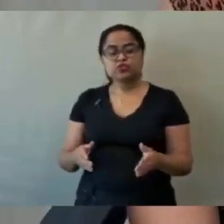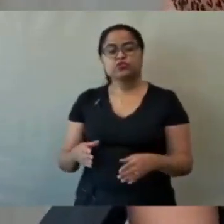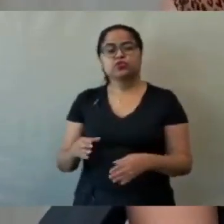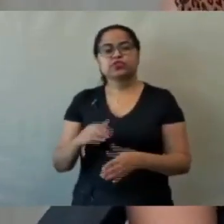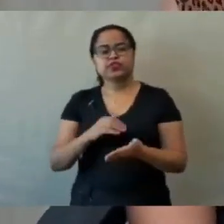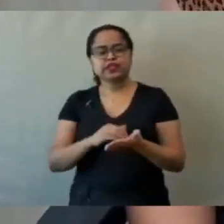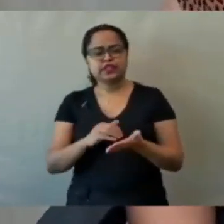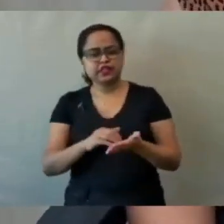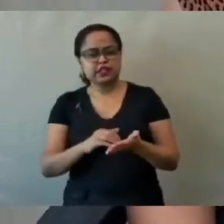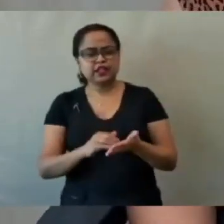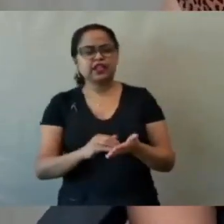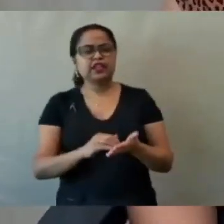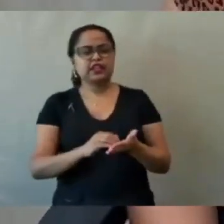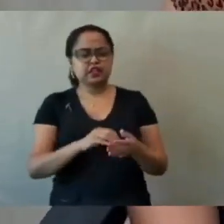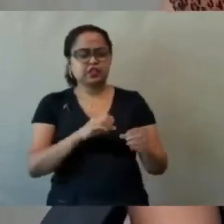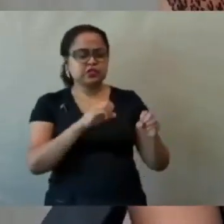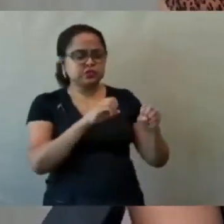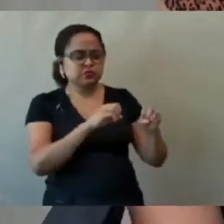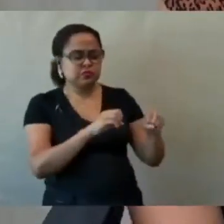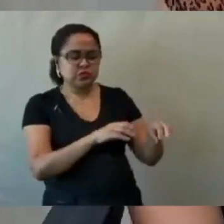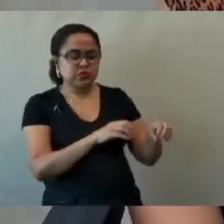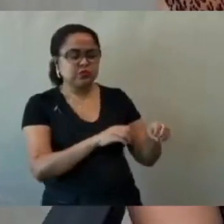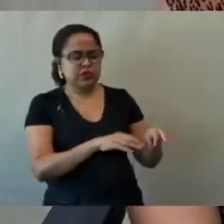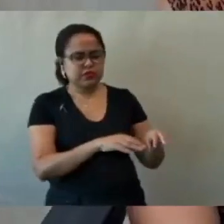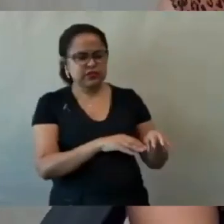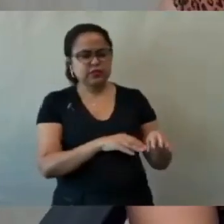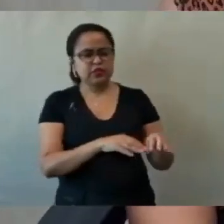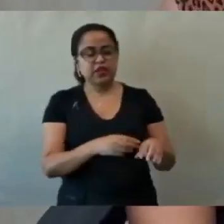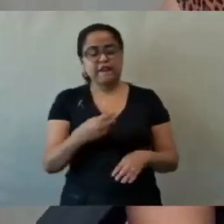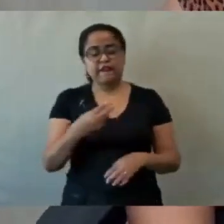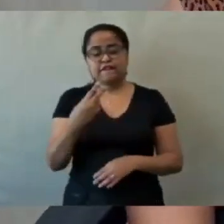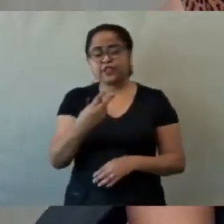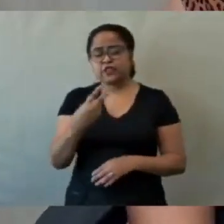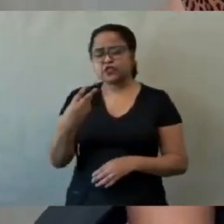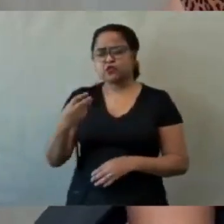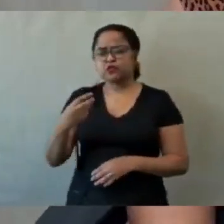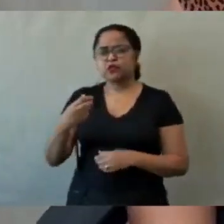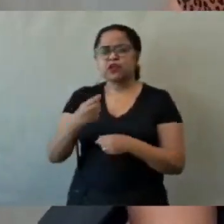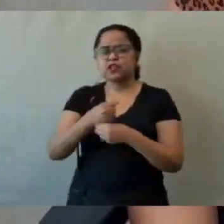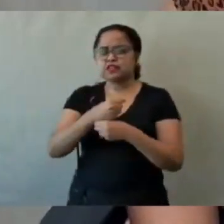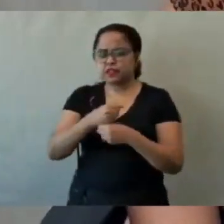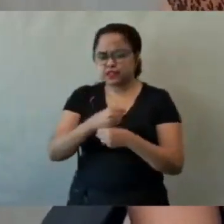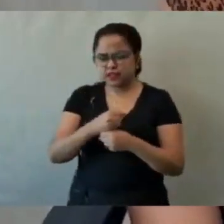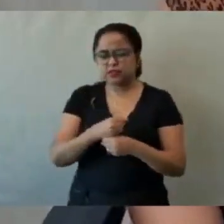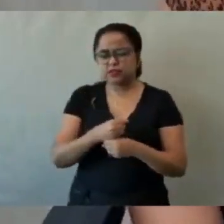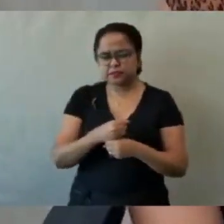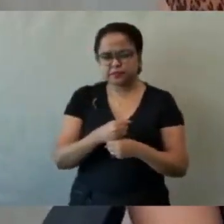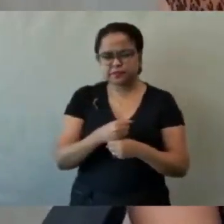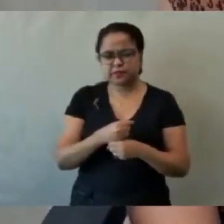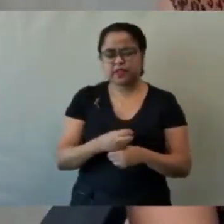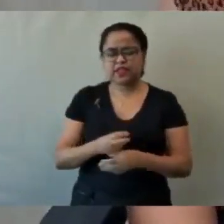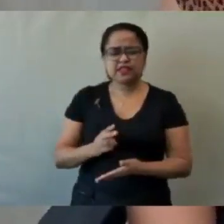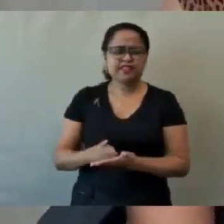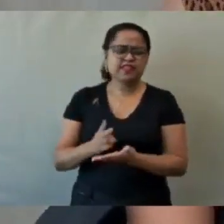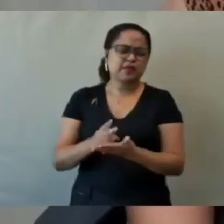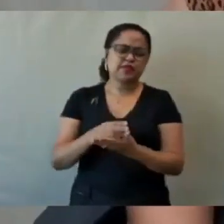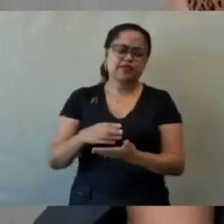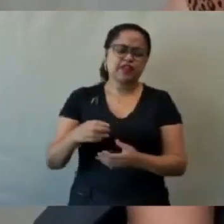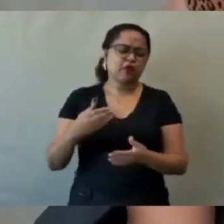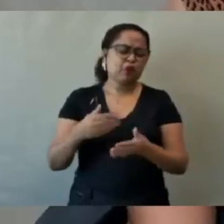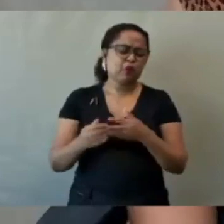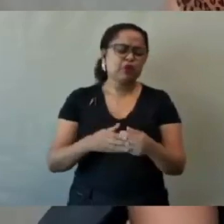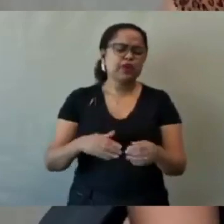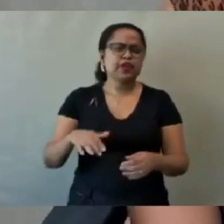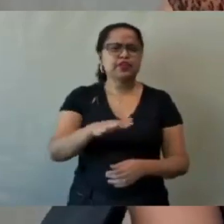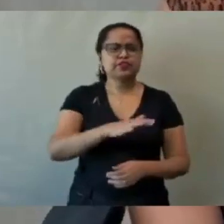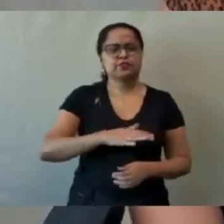sou professora da rede municipal há 22 anos, né? E eu sempre falo isso em qualquer espaço que eu esteja.